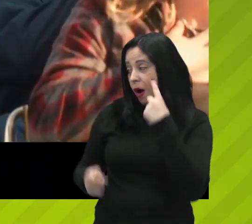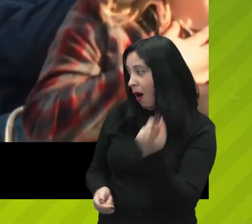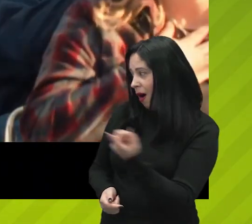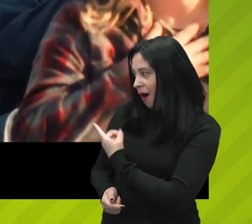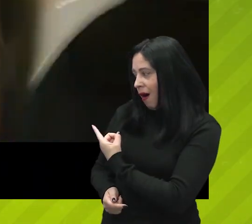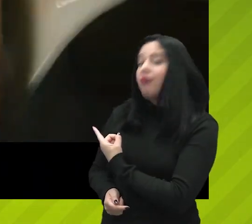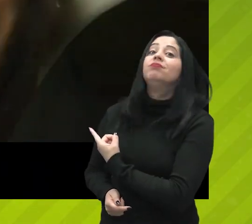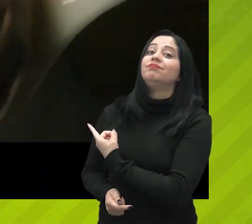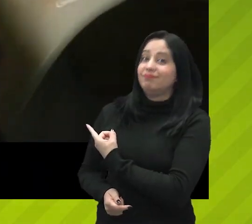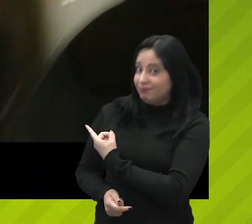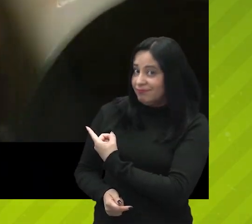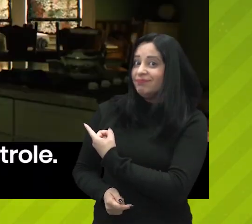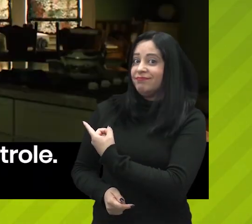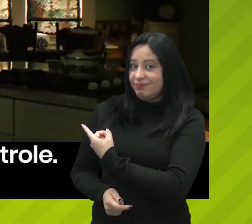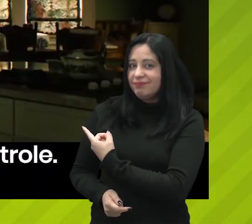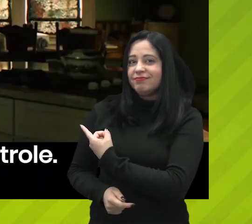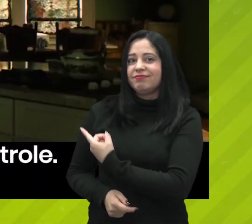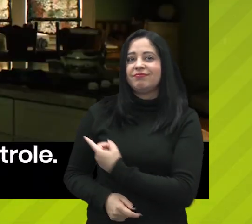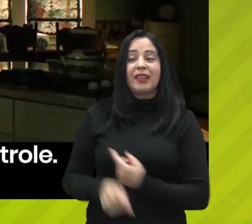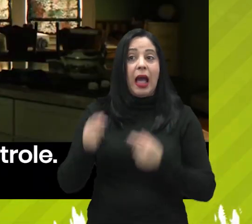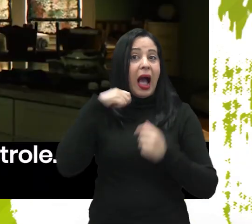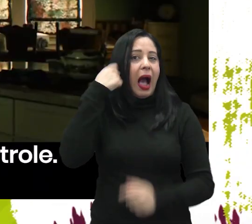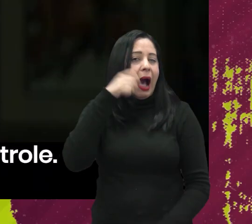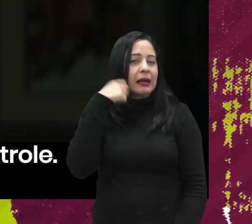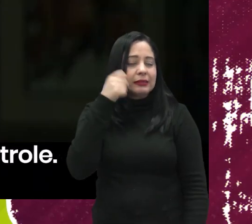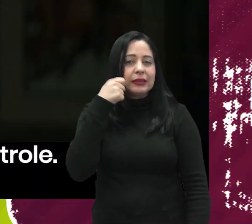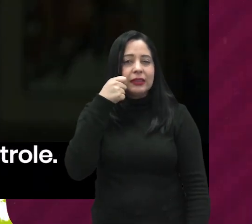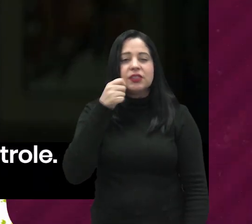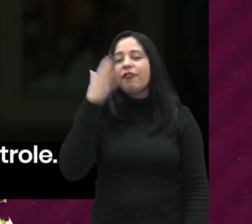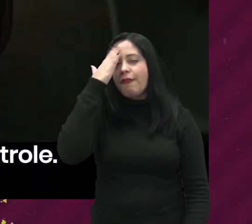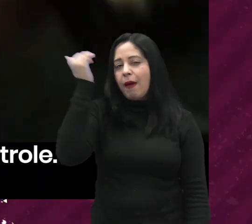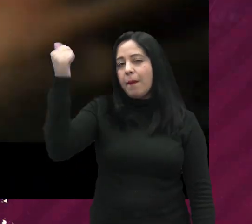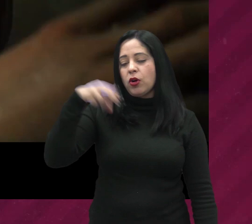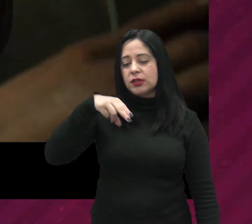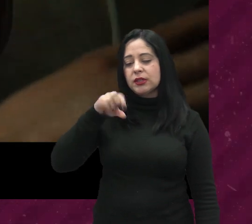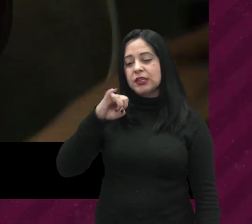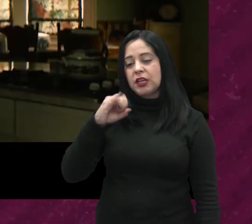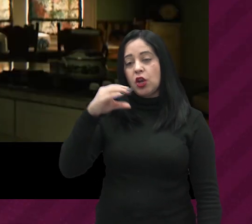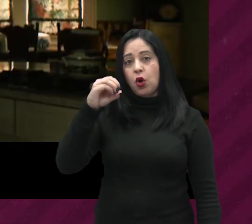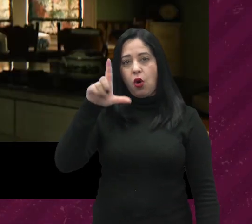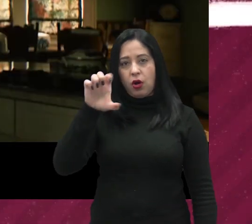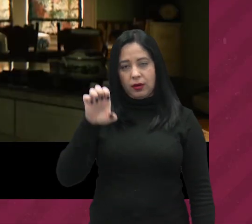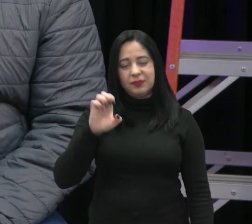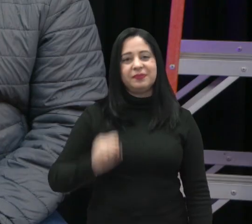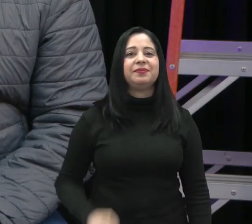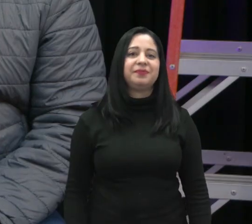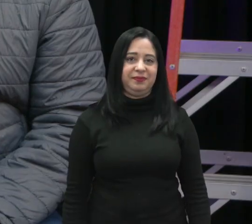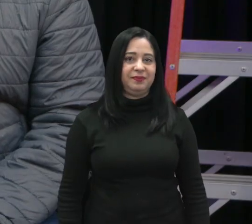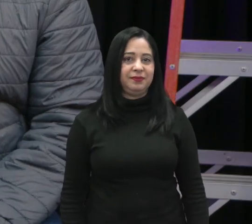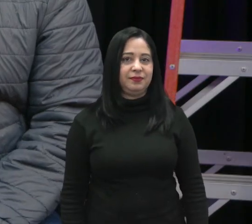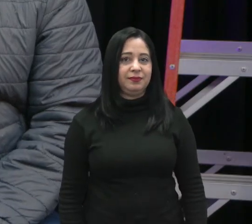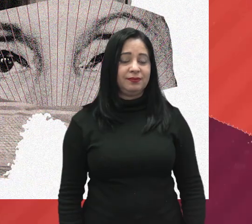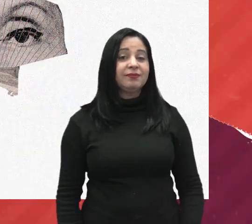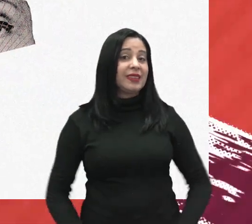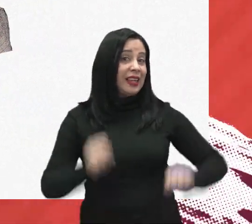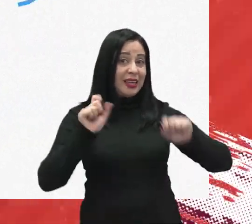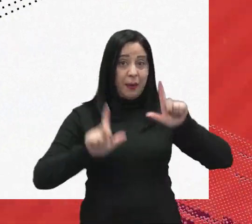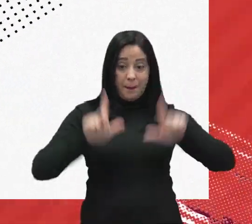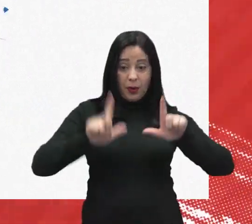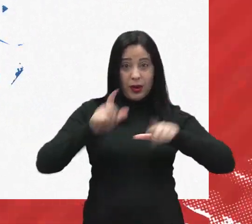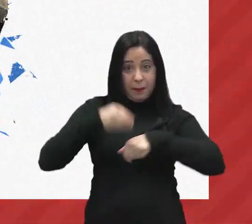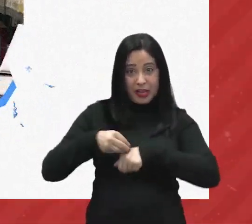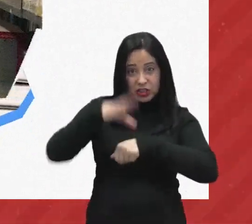thriller imprevisível, estrelado por ninguém menos que Nicole Kidman. É o filme Holland. E ainda o quadro Tem